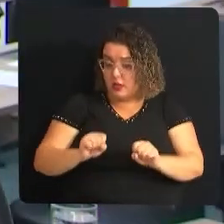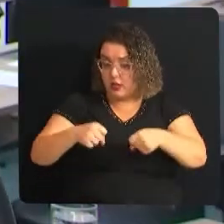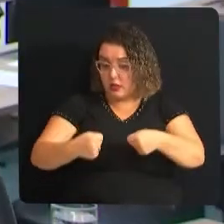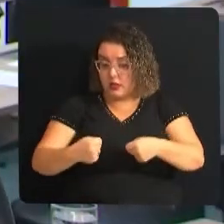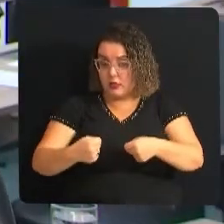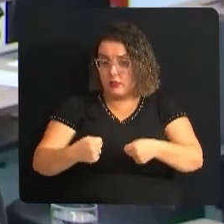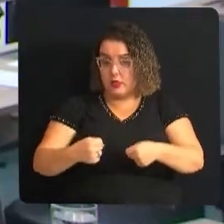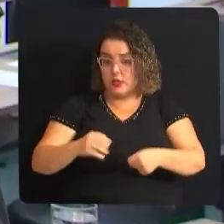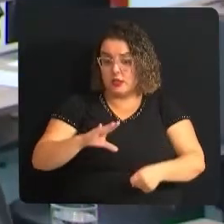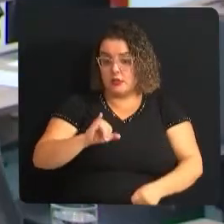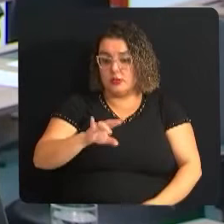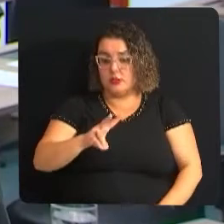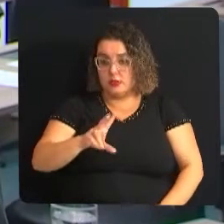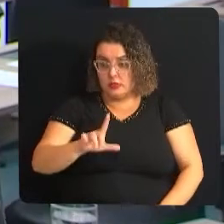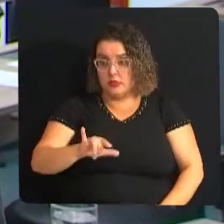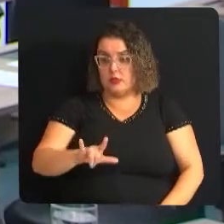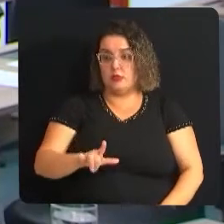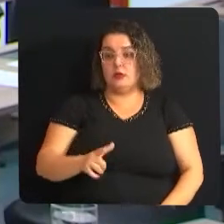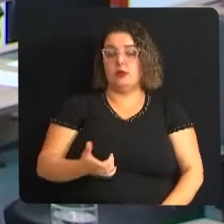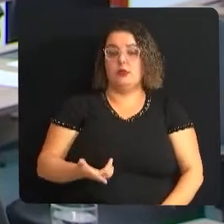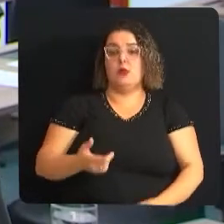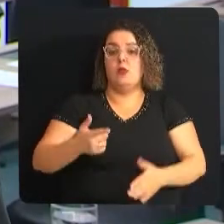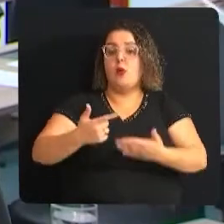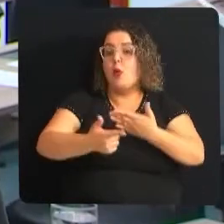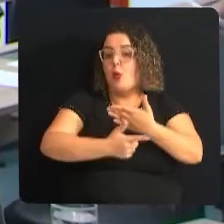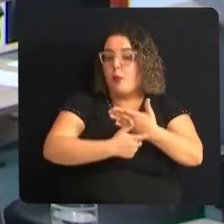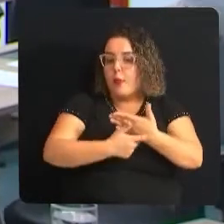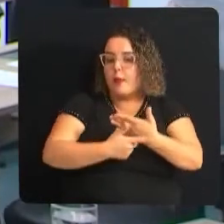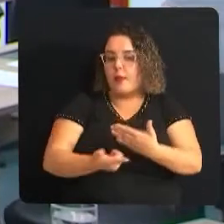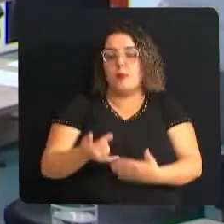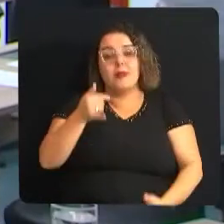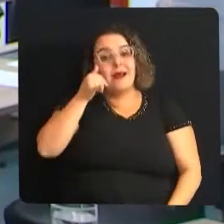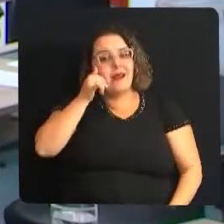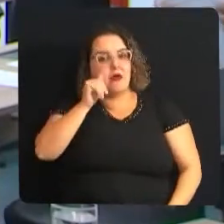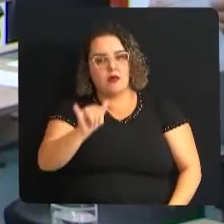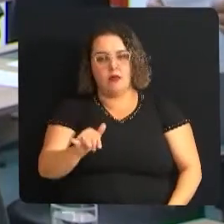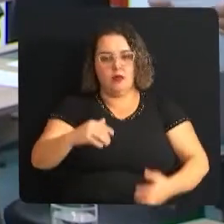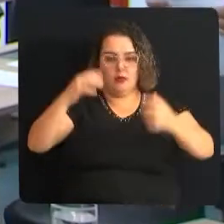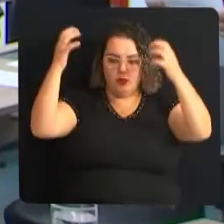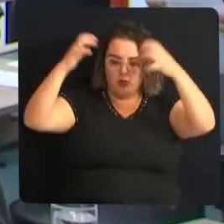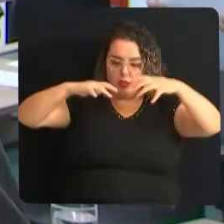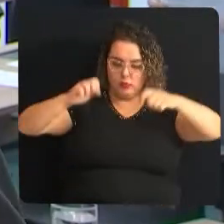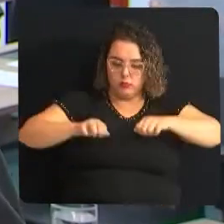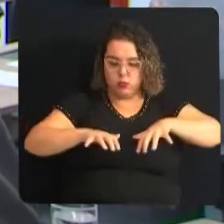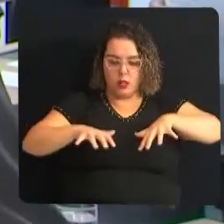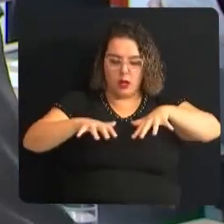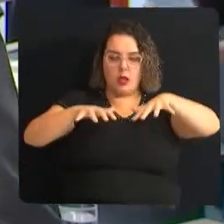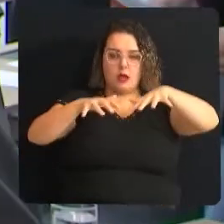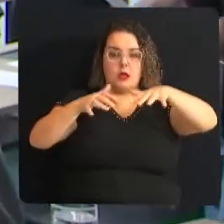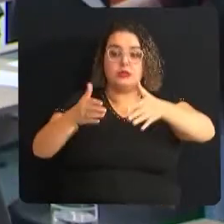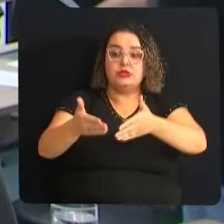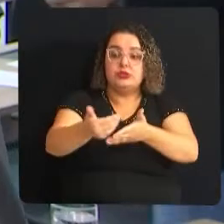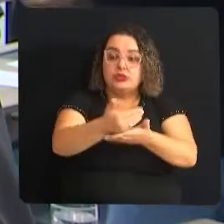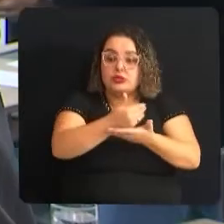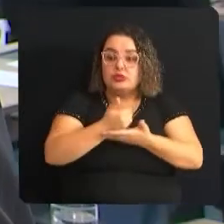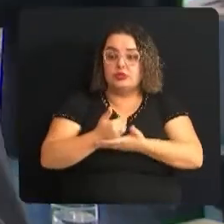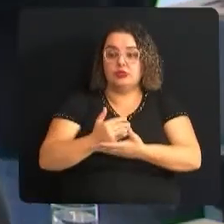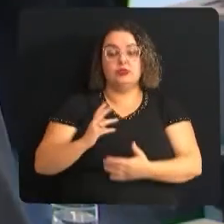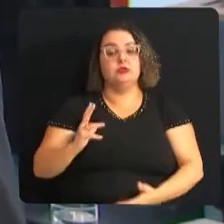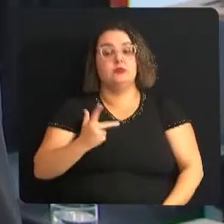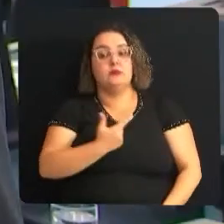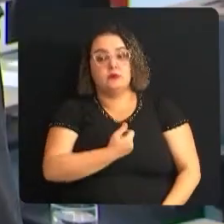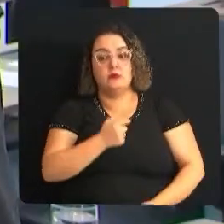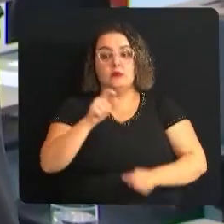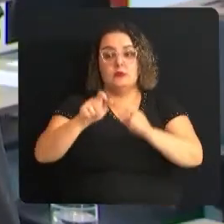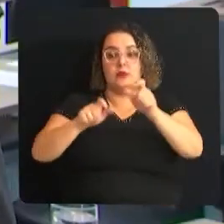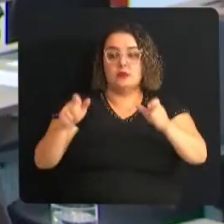defesa civil, para que ela cumpra um papel preventivo e também de acolhimento, de